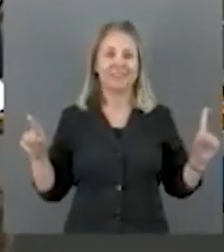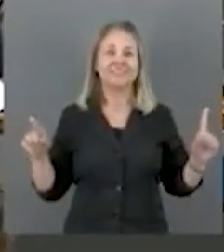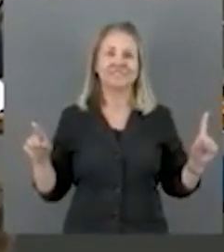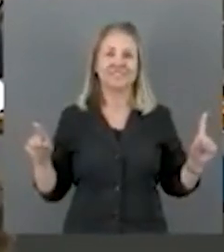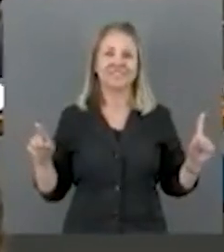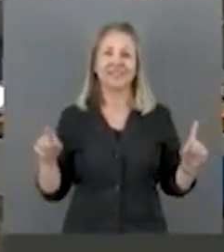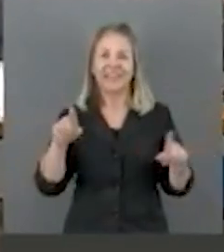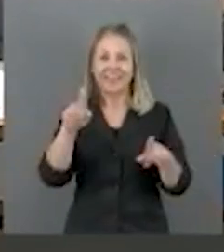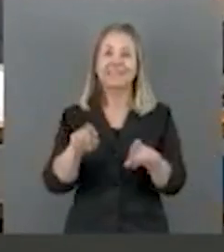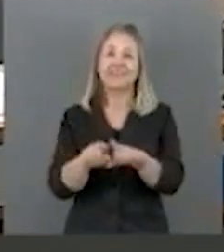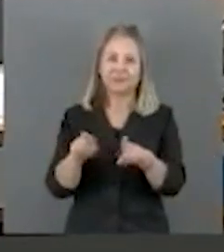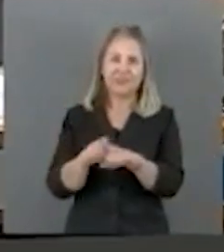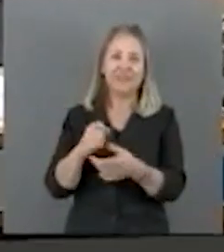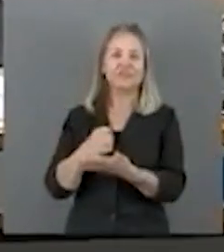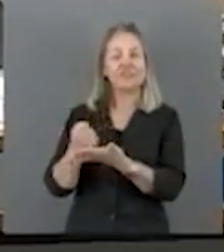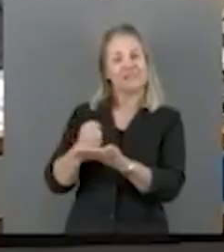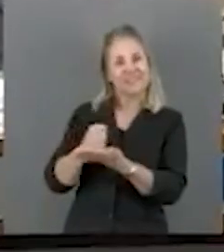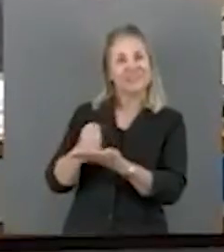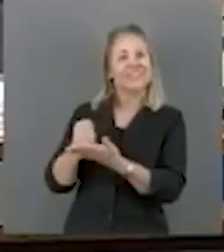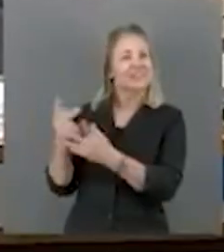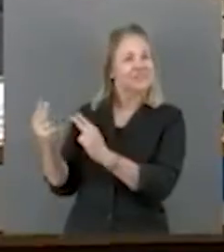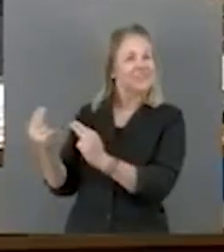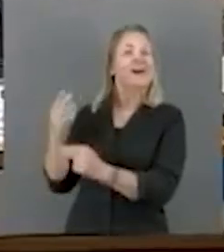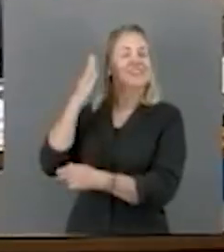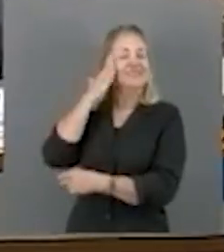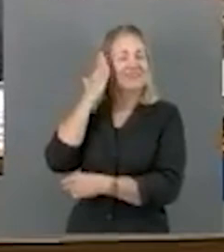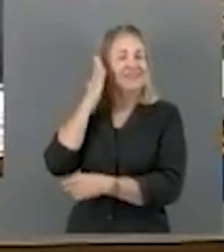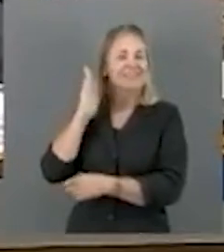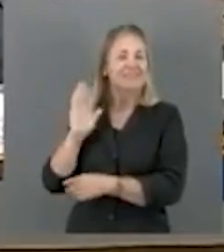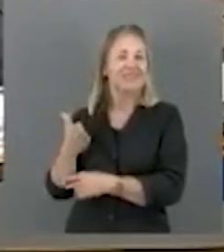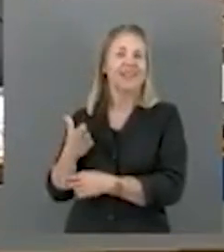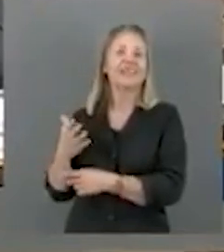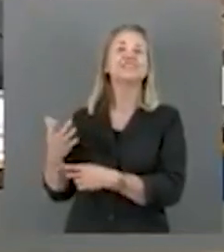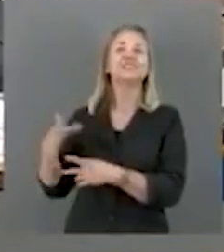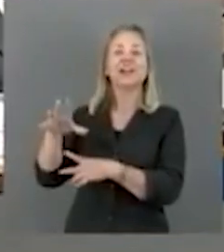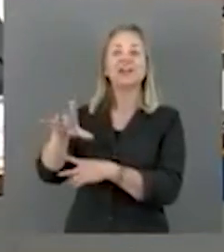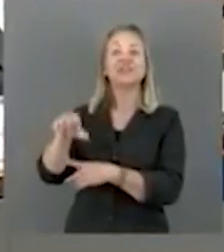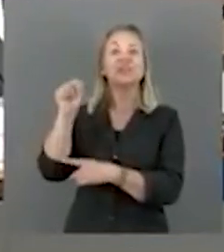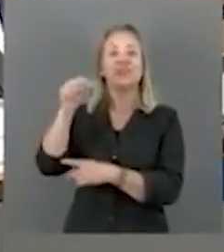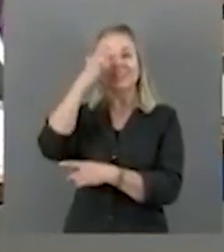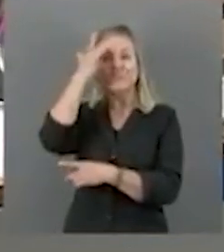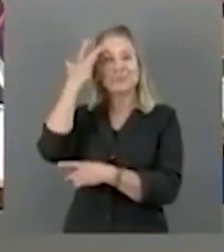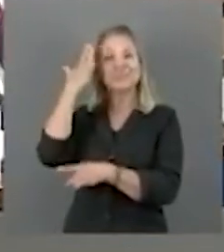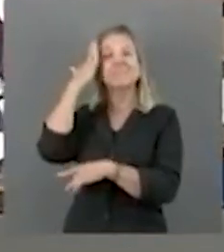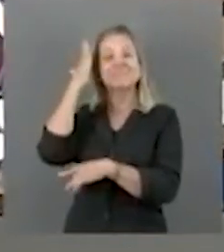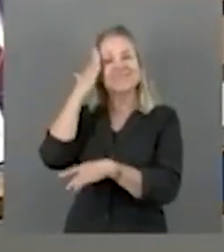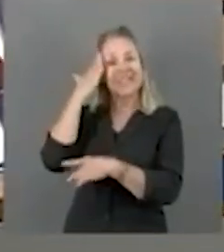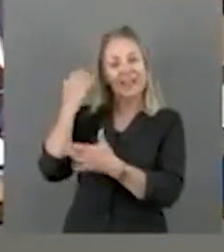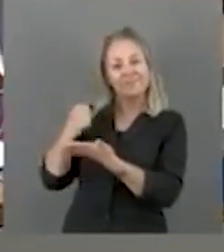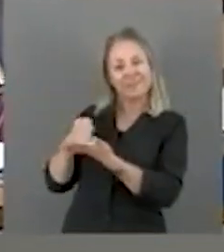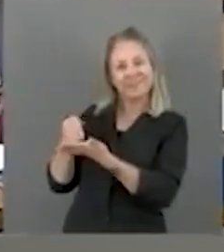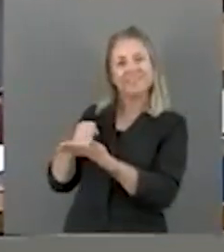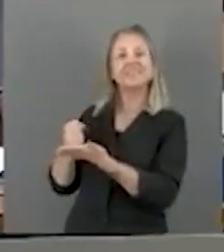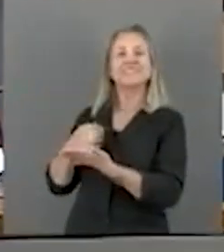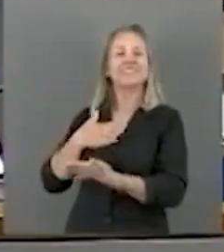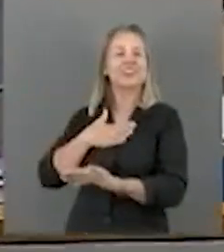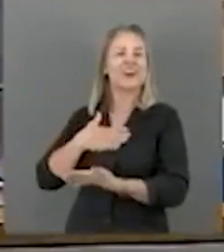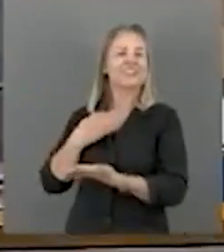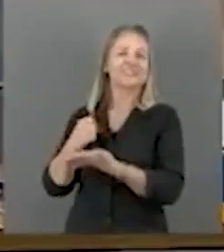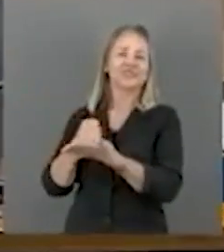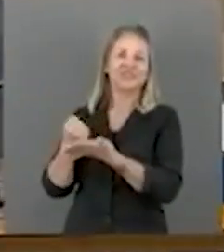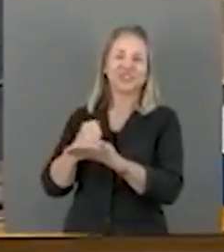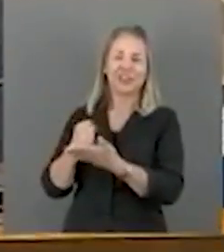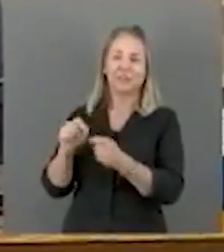E ele também joga videogame, que eu sei. Então, eu já escolhi os meus assessores, pergunto que jogos você joga, eles, para a gente formar